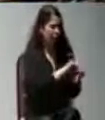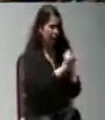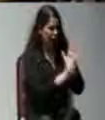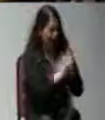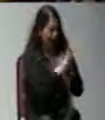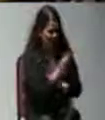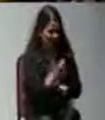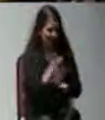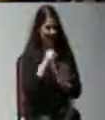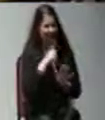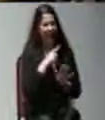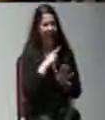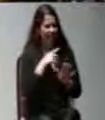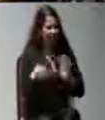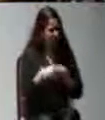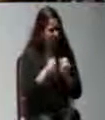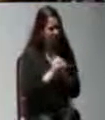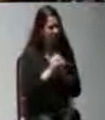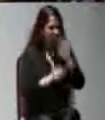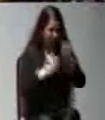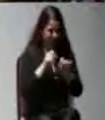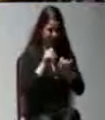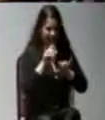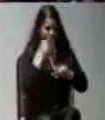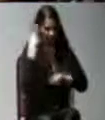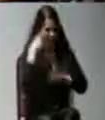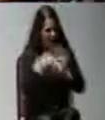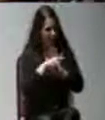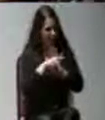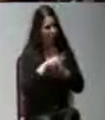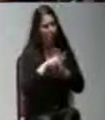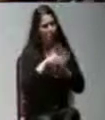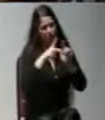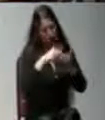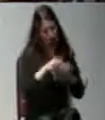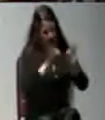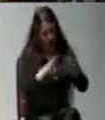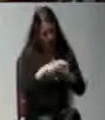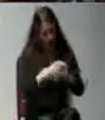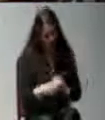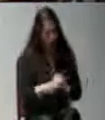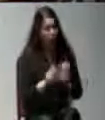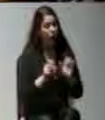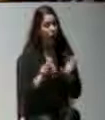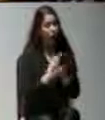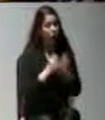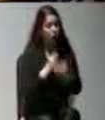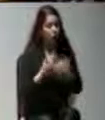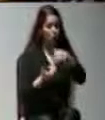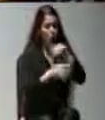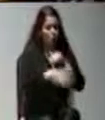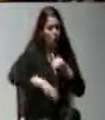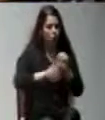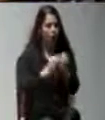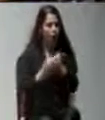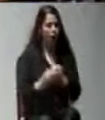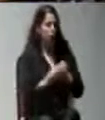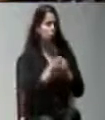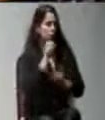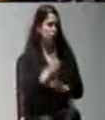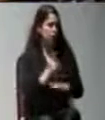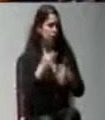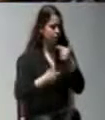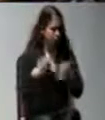de políticas de ajustes ao redor do mundo, têm desconstruído direitos trabalhistas e sociais, jogado populações